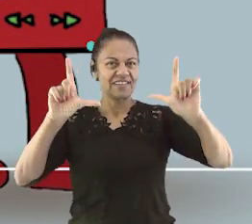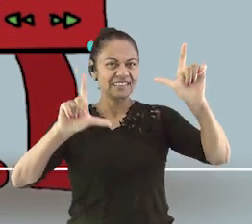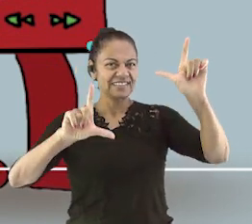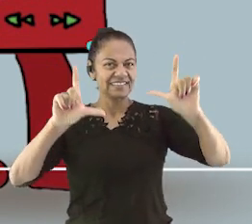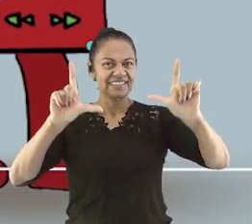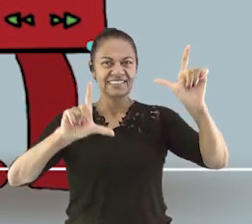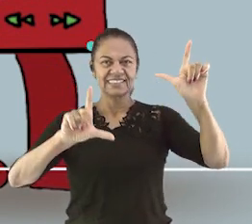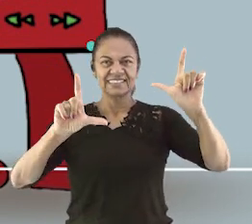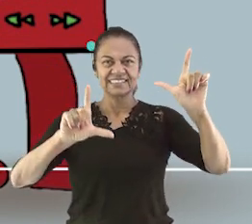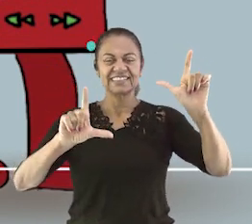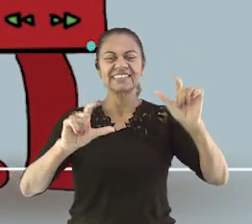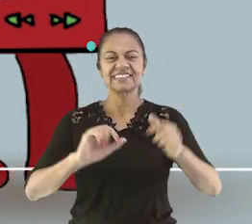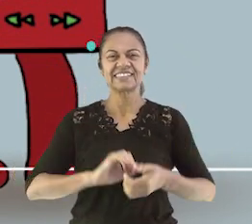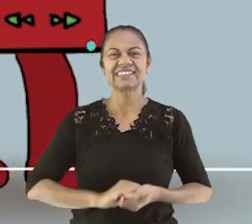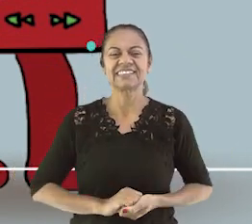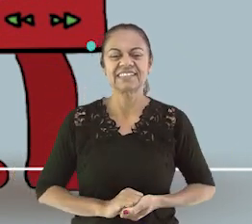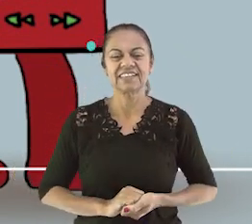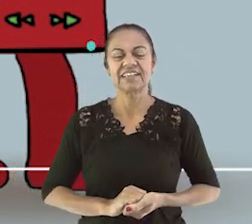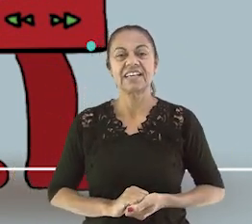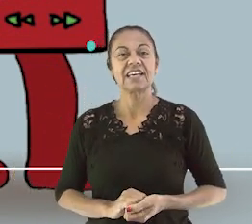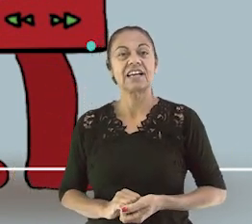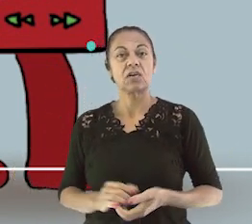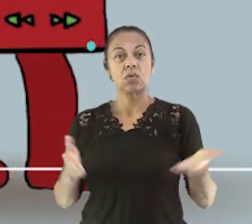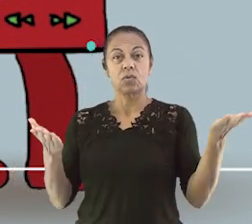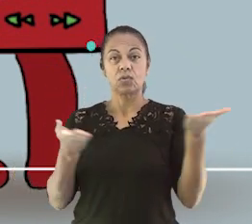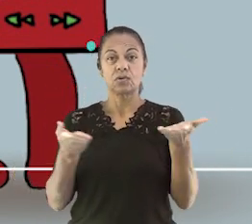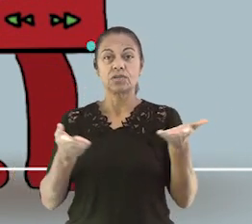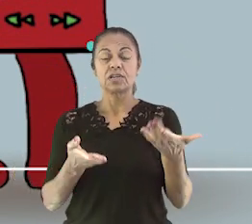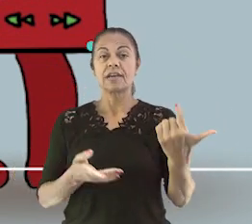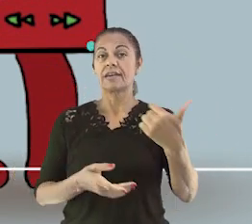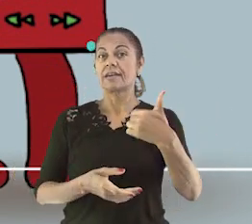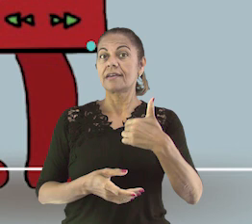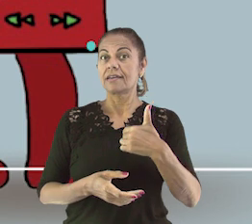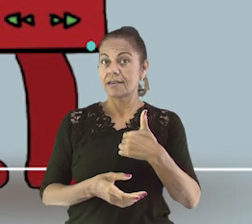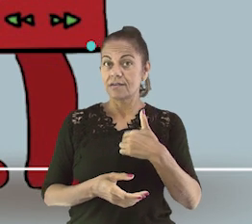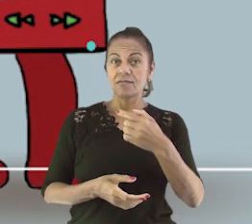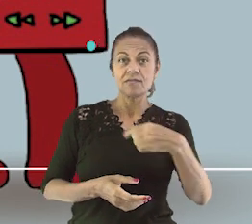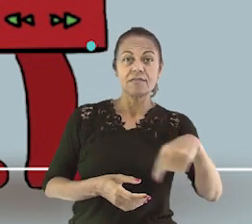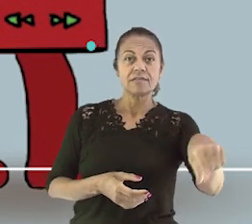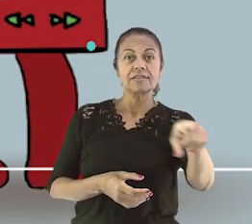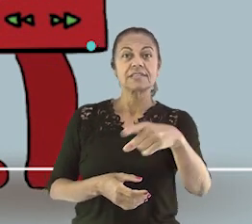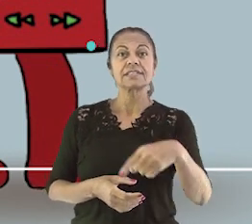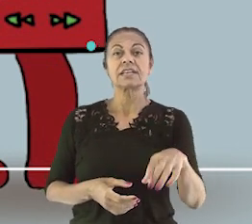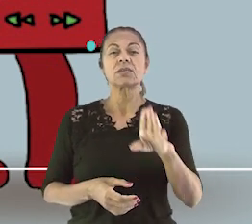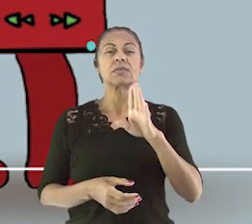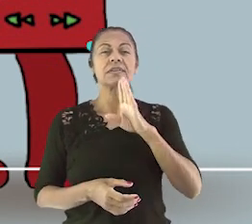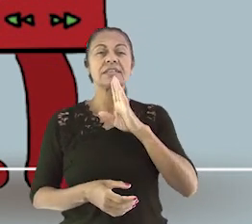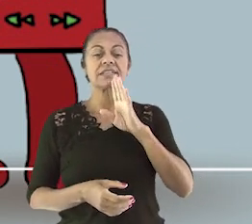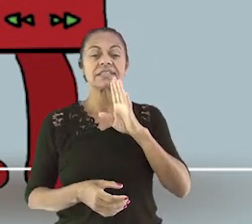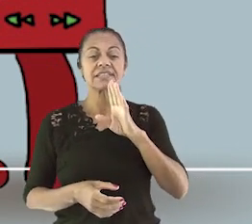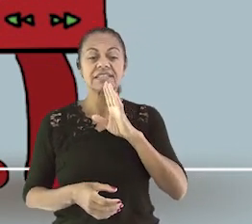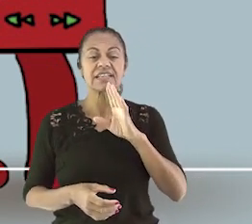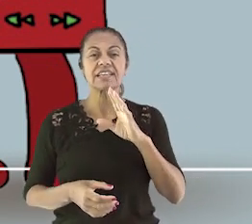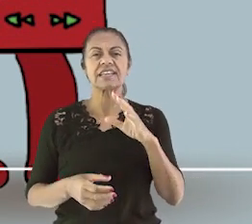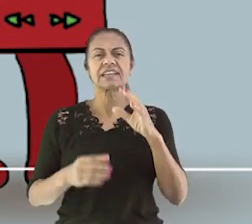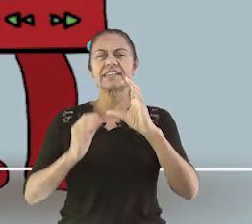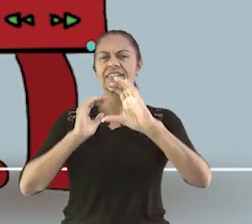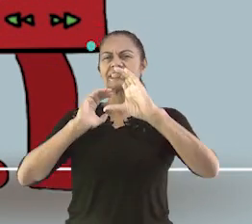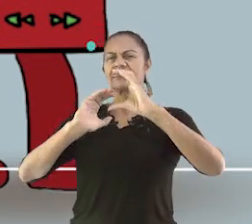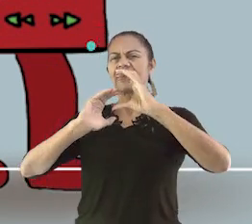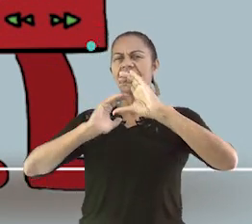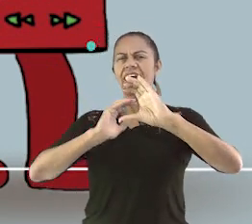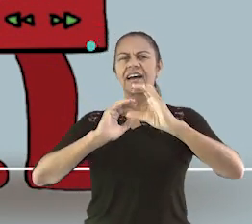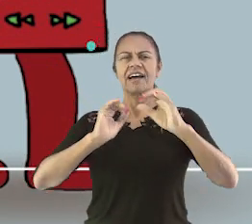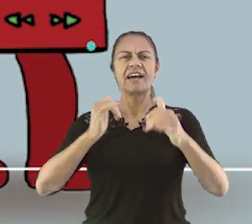TV. E hoje, eu e você iremos conhecer, cantar, brincar,